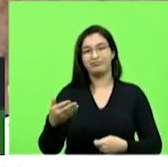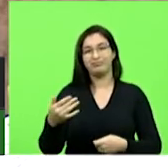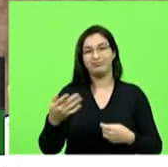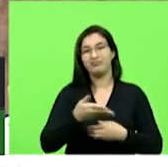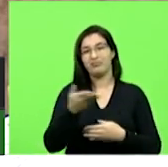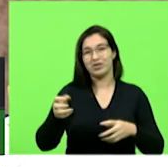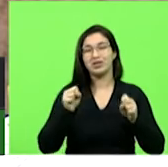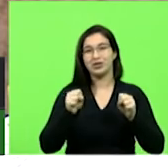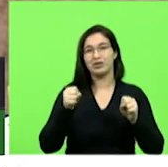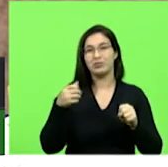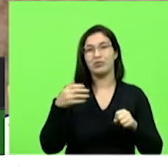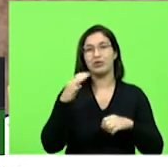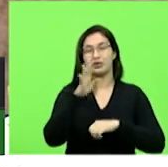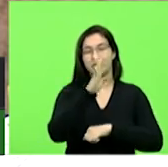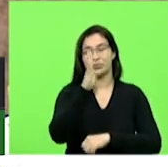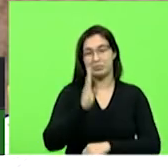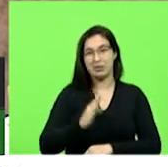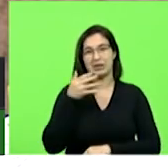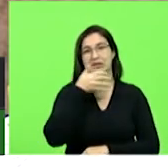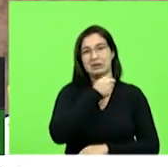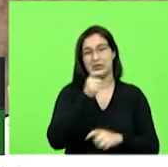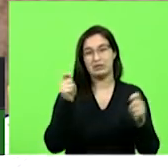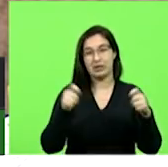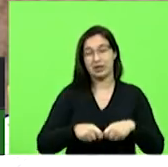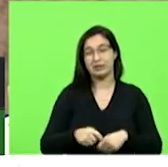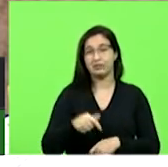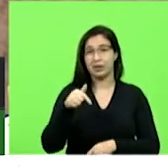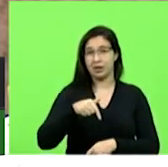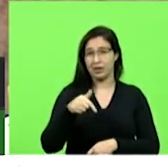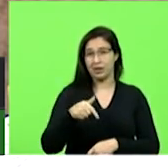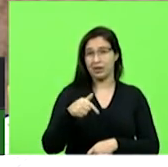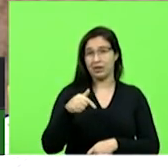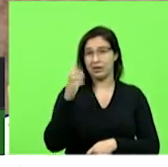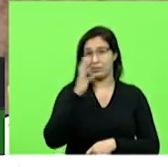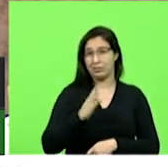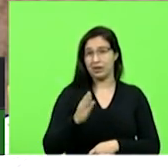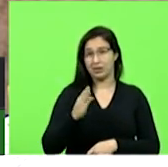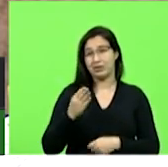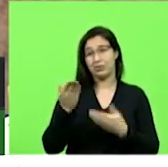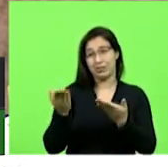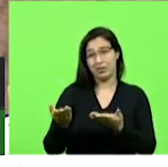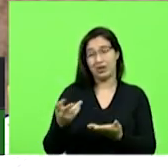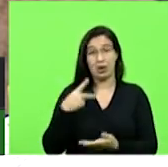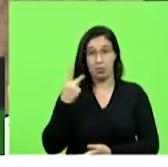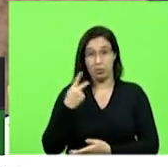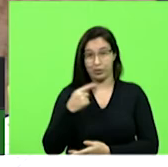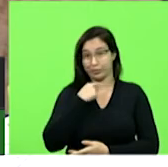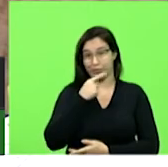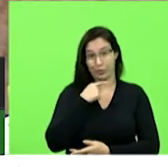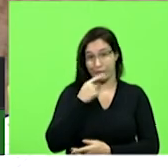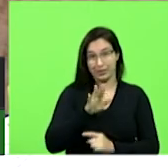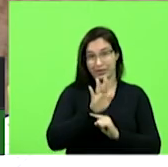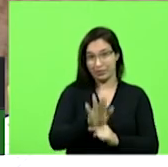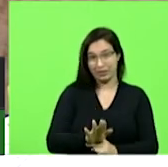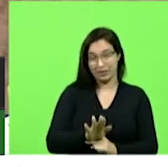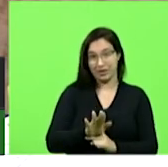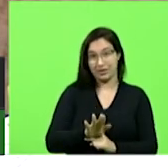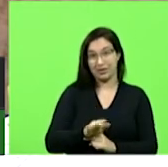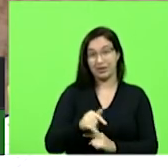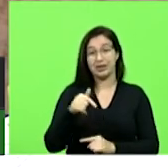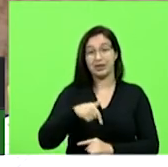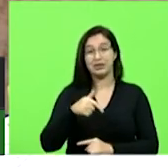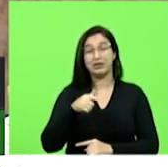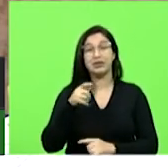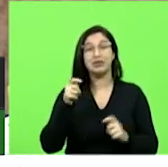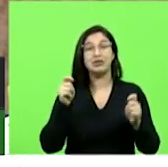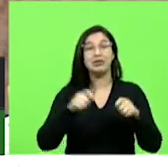salvar o Brasil. Porque a salvação do Brasil vai vir através deles, né? O setor político não pode fazer o bem. O máximo que nós podemos fazer aqui,